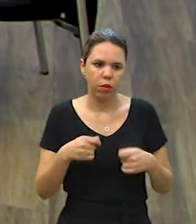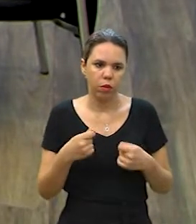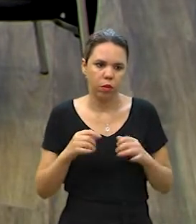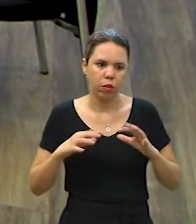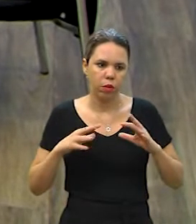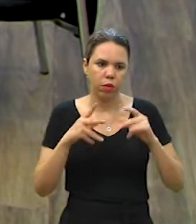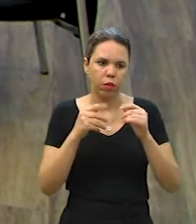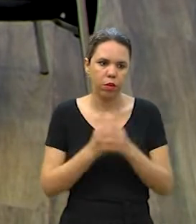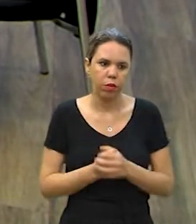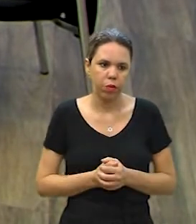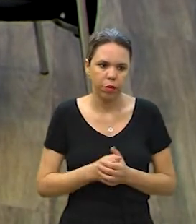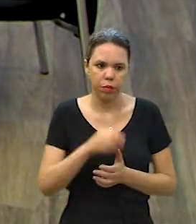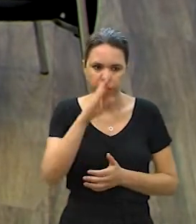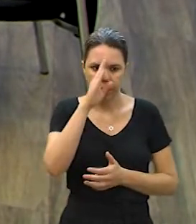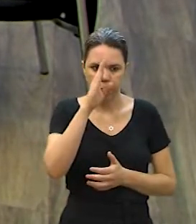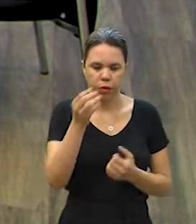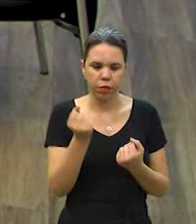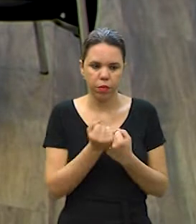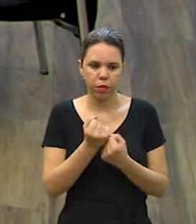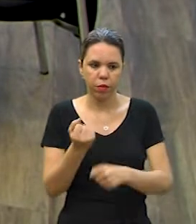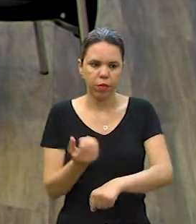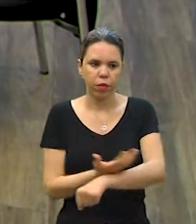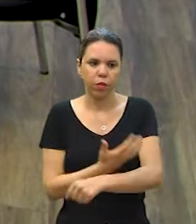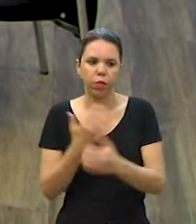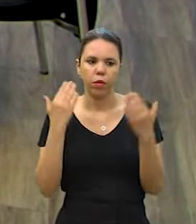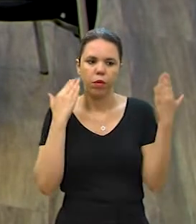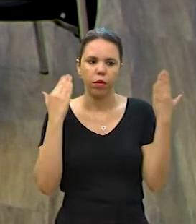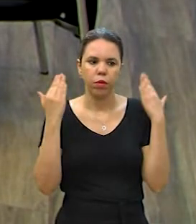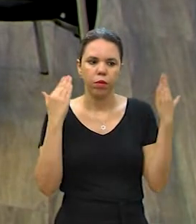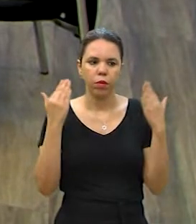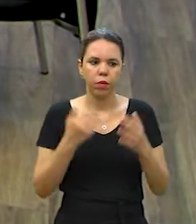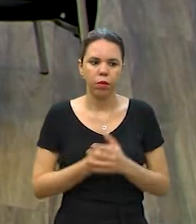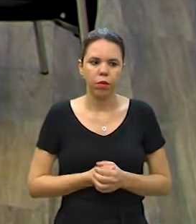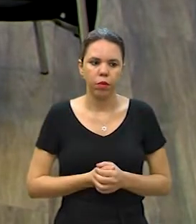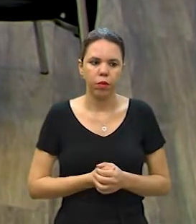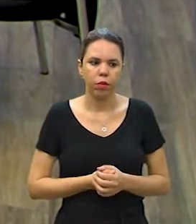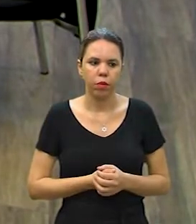né? Sim. Principalmente do apoio emocional, psicológico, né? Sem dúvida.